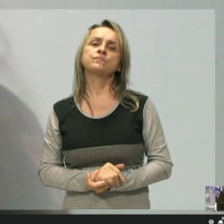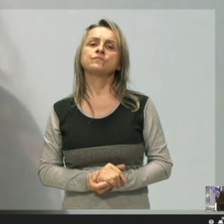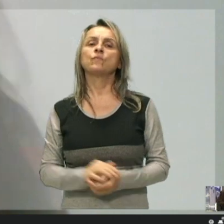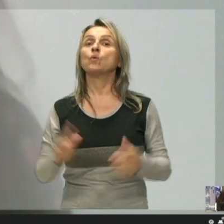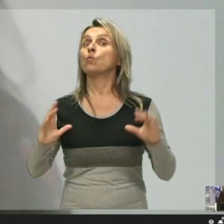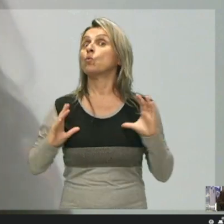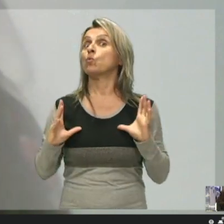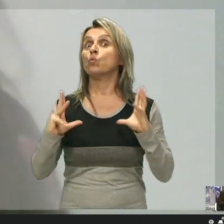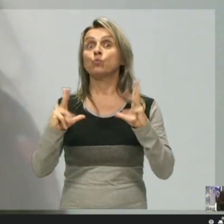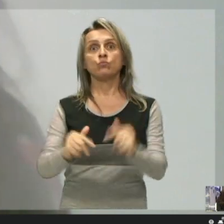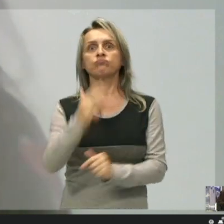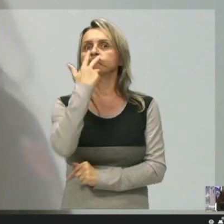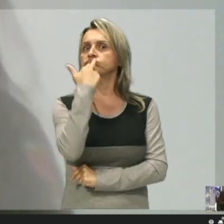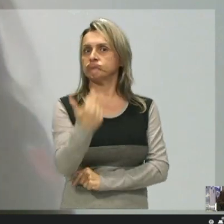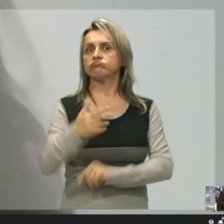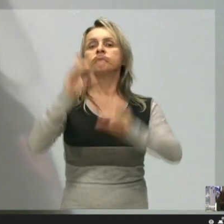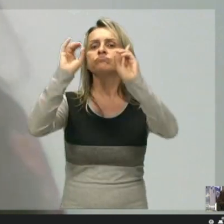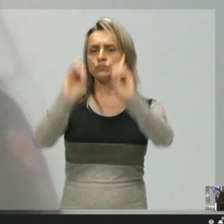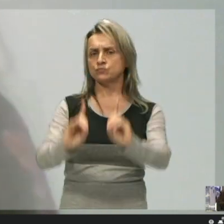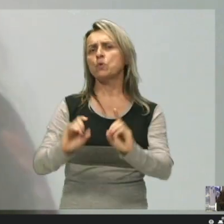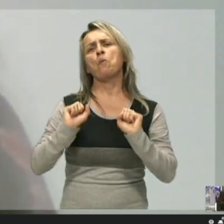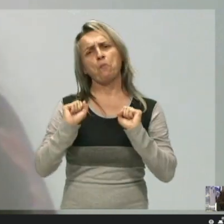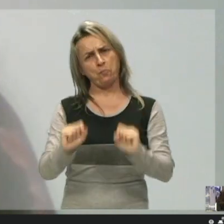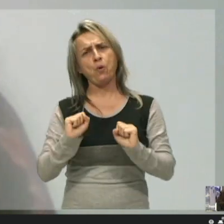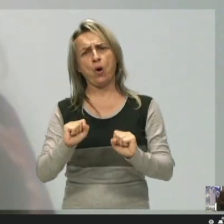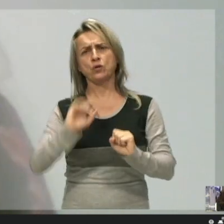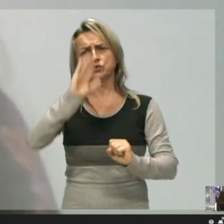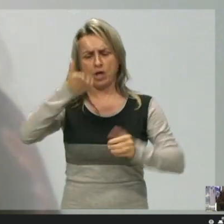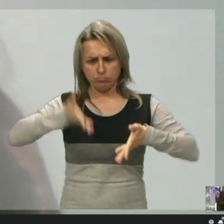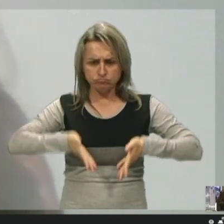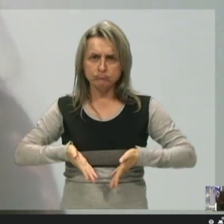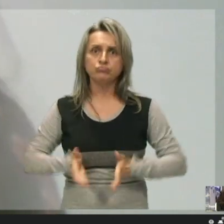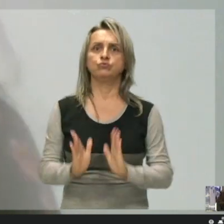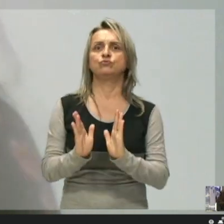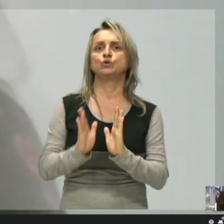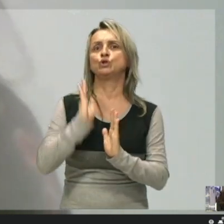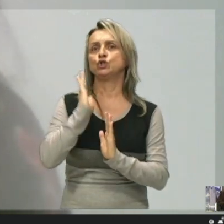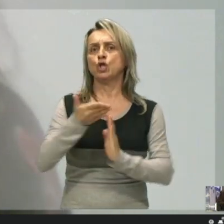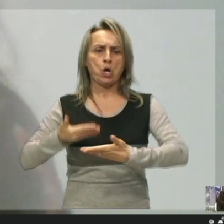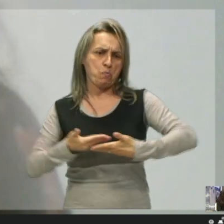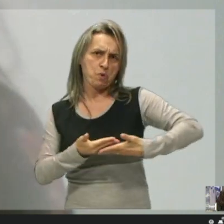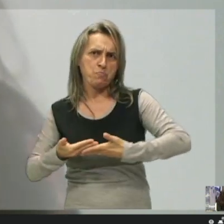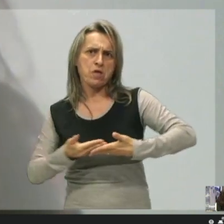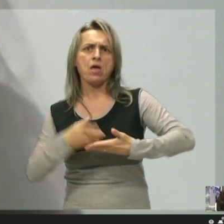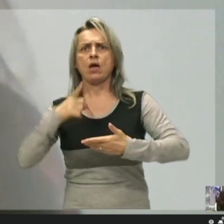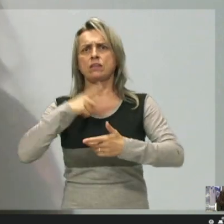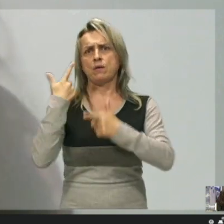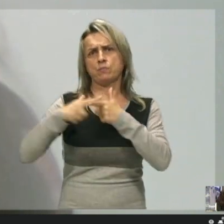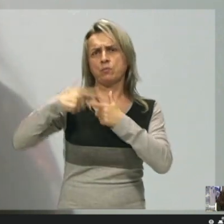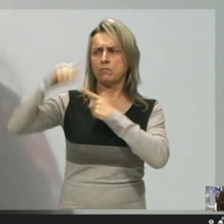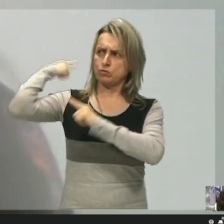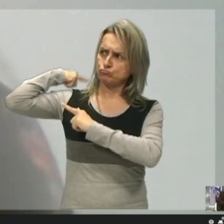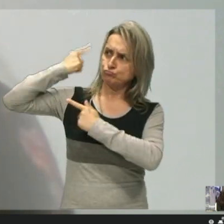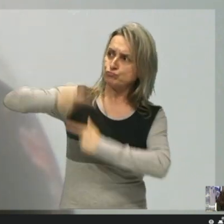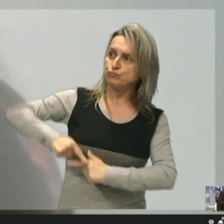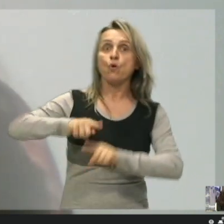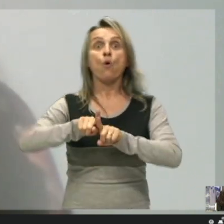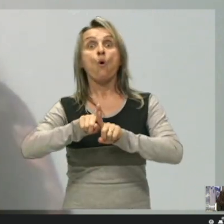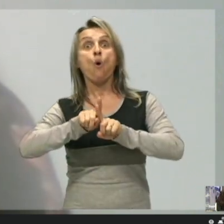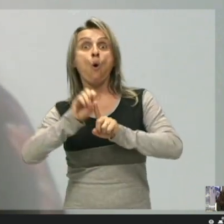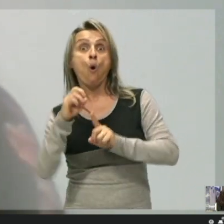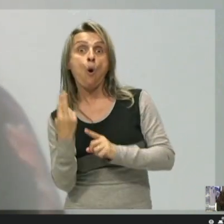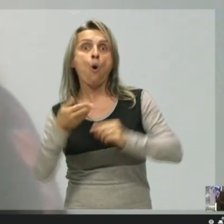verdade, elas podem ser congênitas, né? O bebê já nasce por alguma questão genética, algum problema no parto, mas as